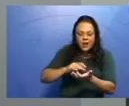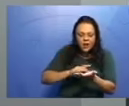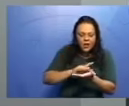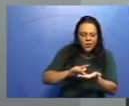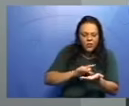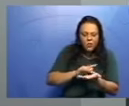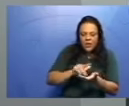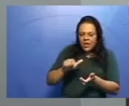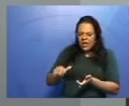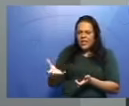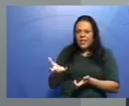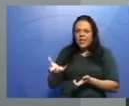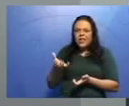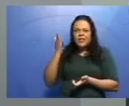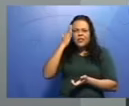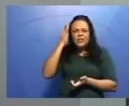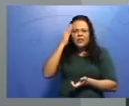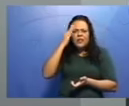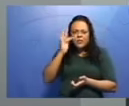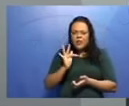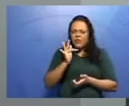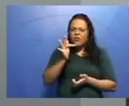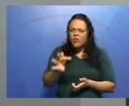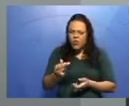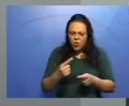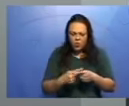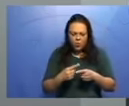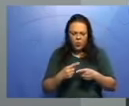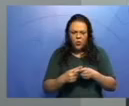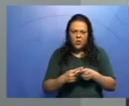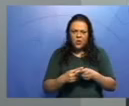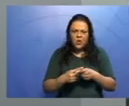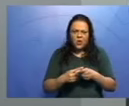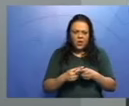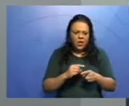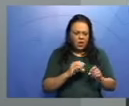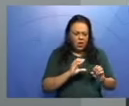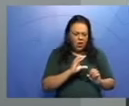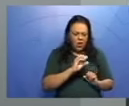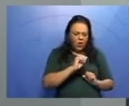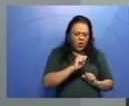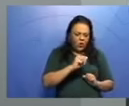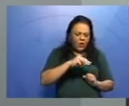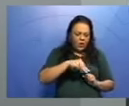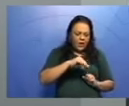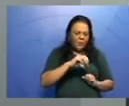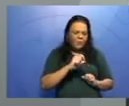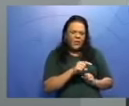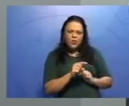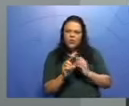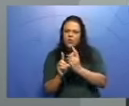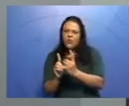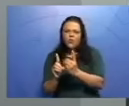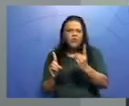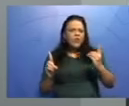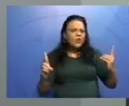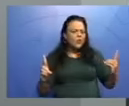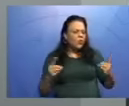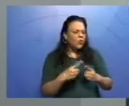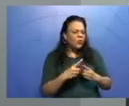Por que Camilo se afastou da minha casa, da nossa casa? Ok? Só que isso vocês vão saber